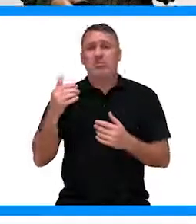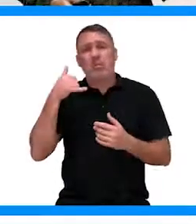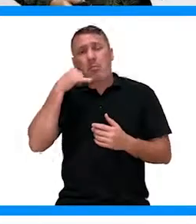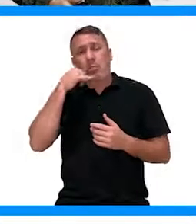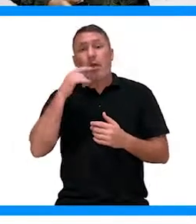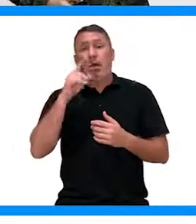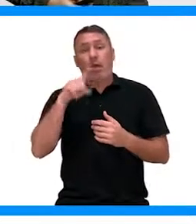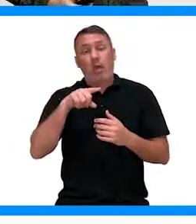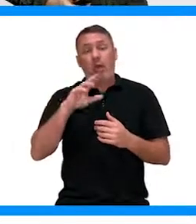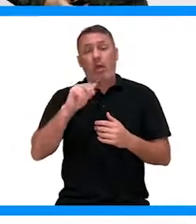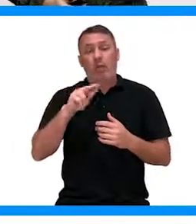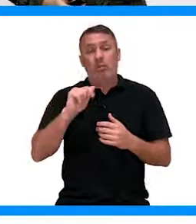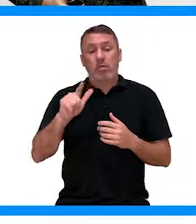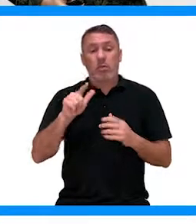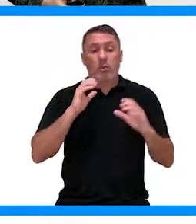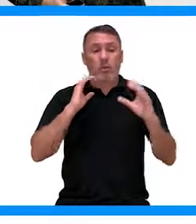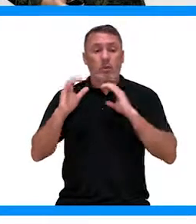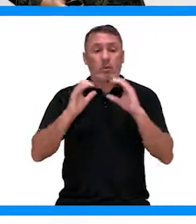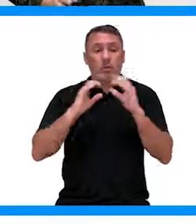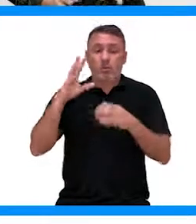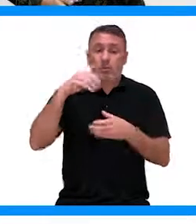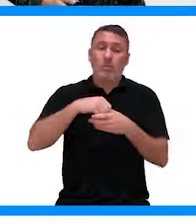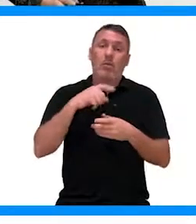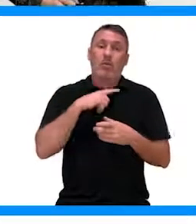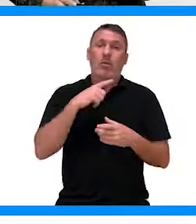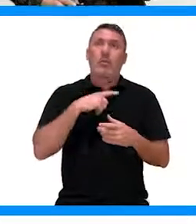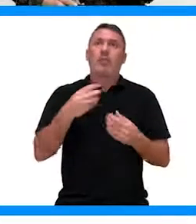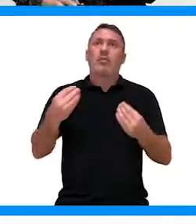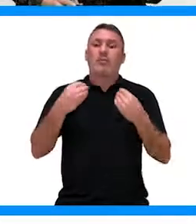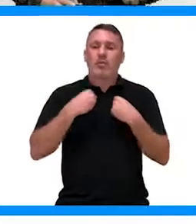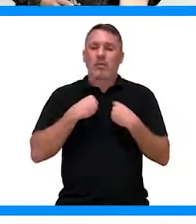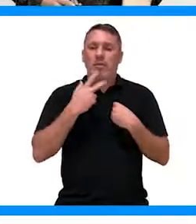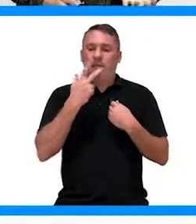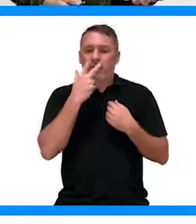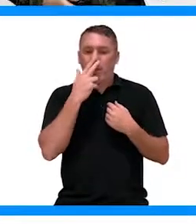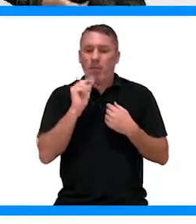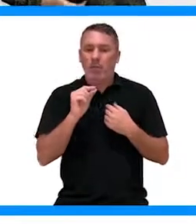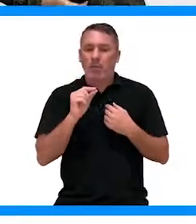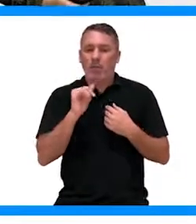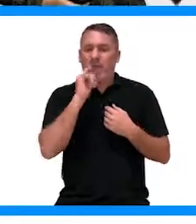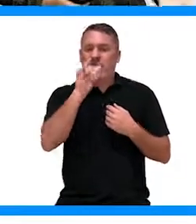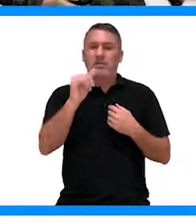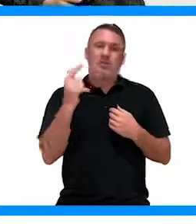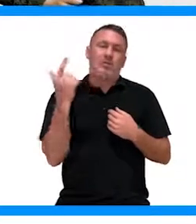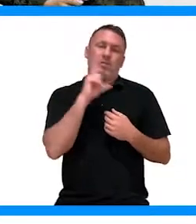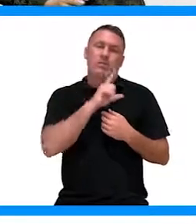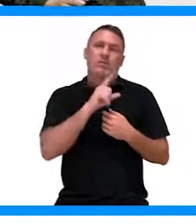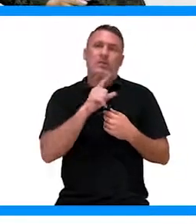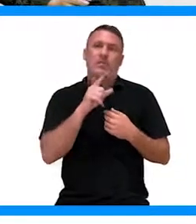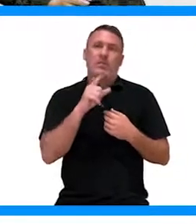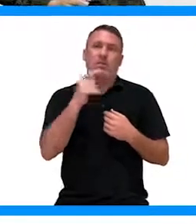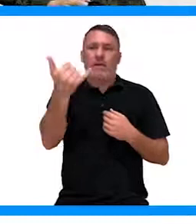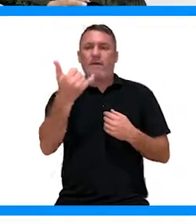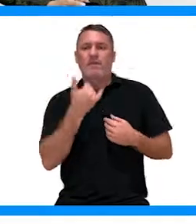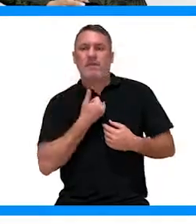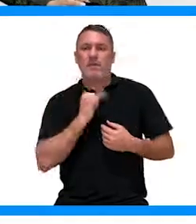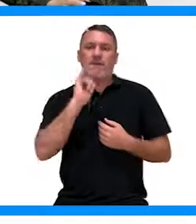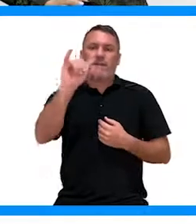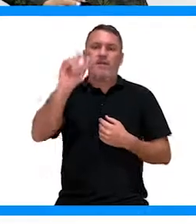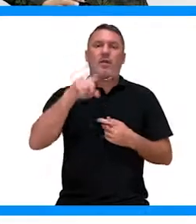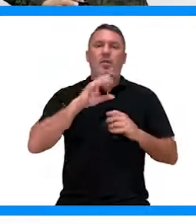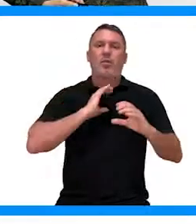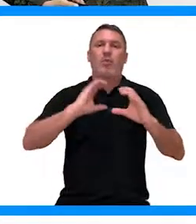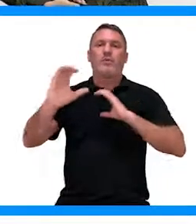eu tenho um canal, quer dizer, um objeto que está ali fazendo com que a mensagem chegue para